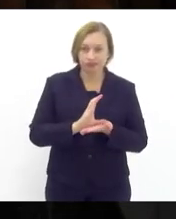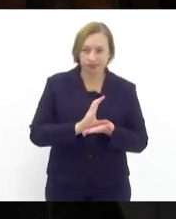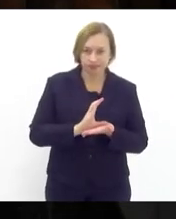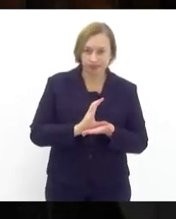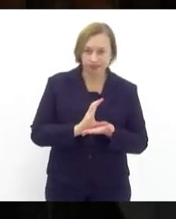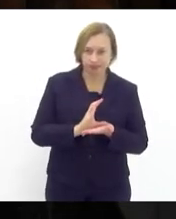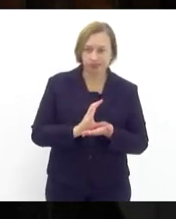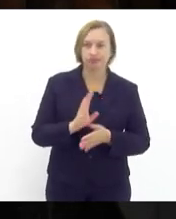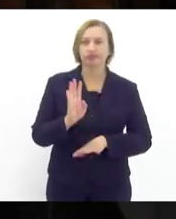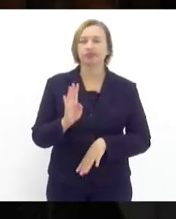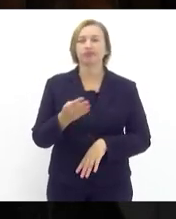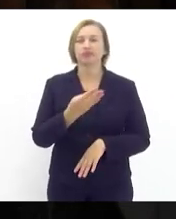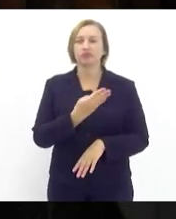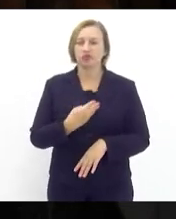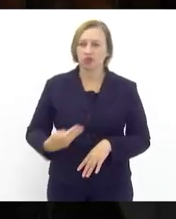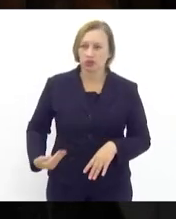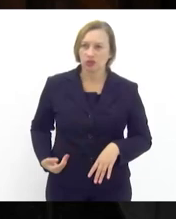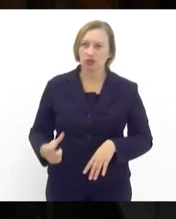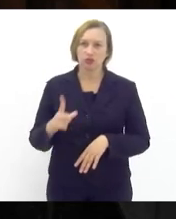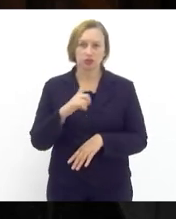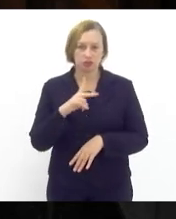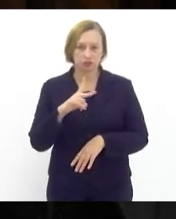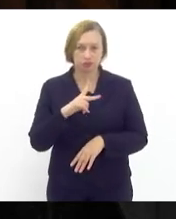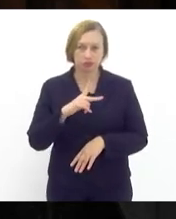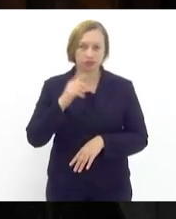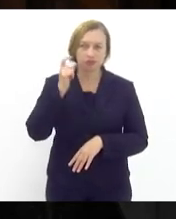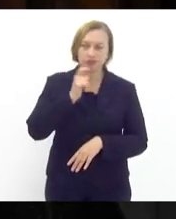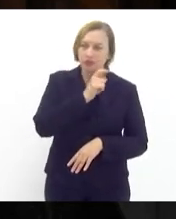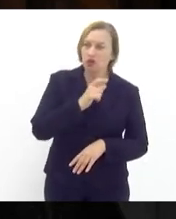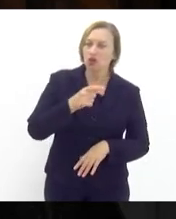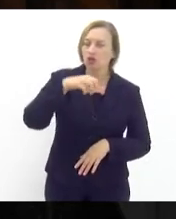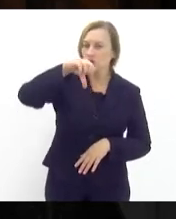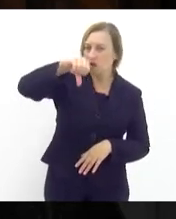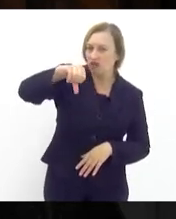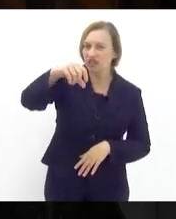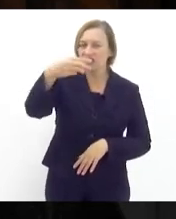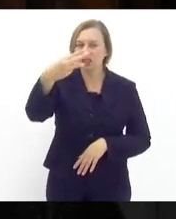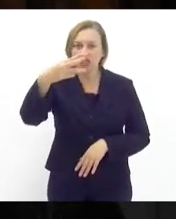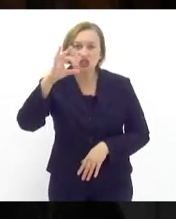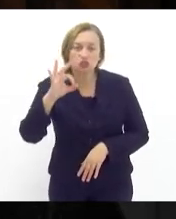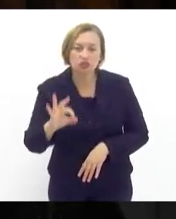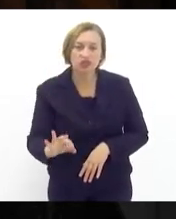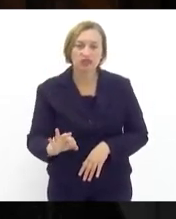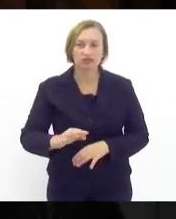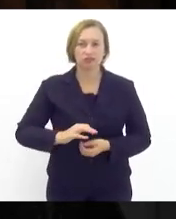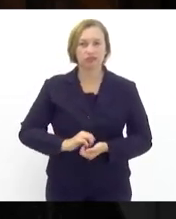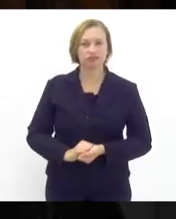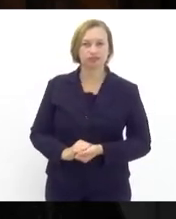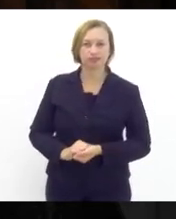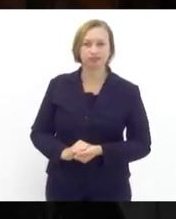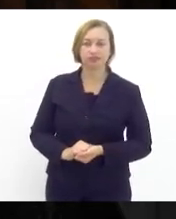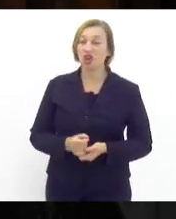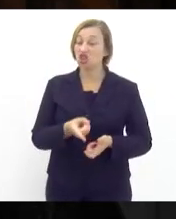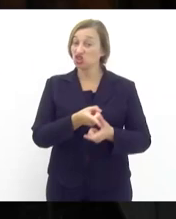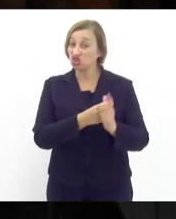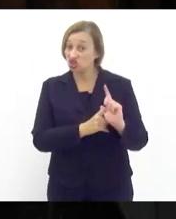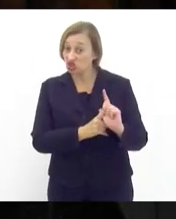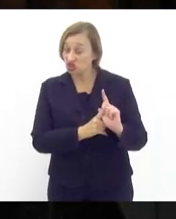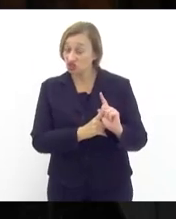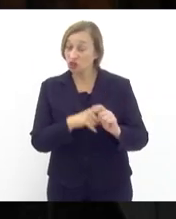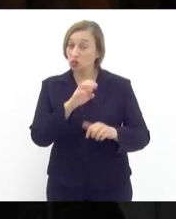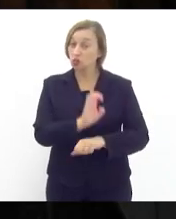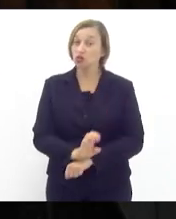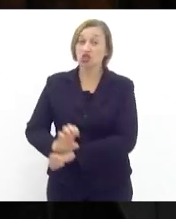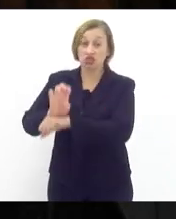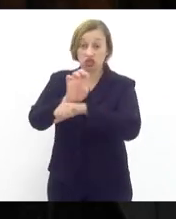pelo próprio Governador Cláudio Castro 93% das dívidas dos